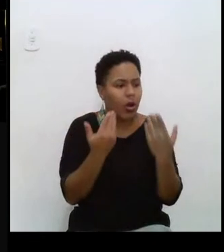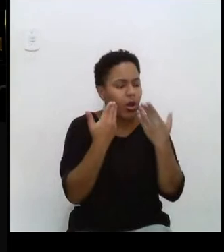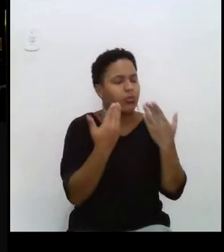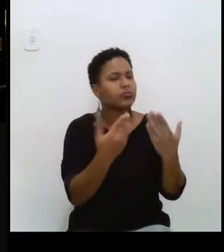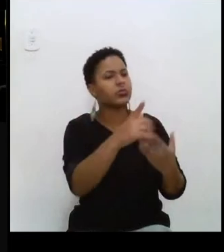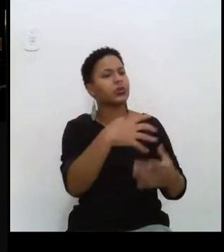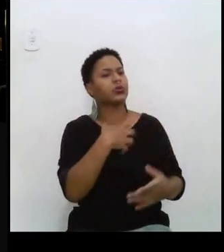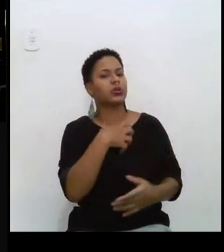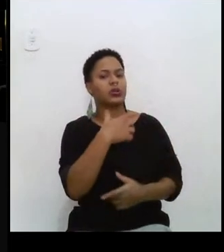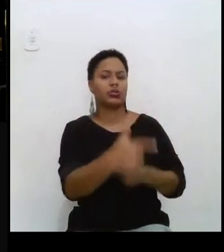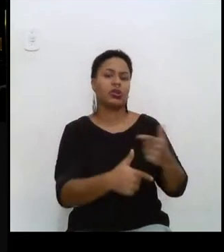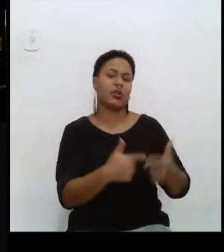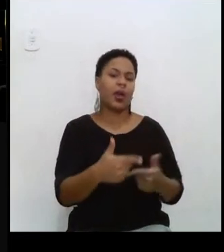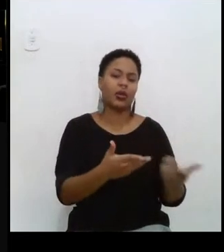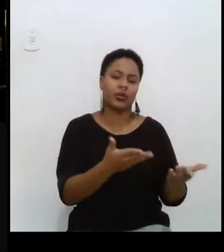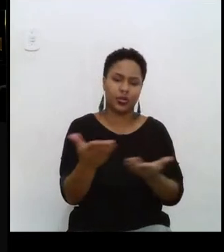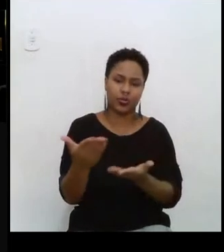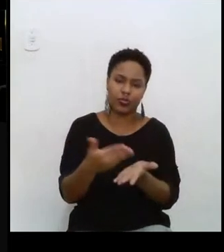Nida